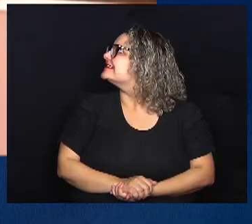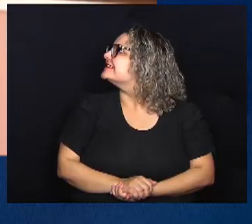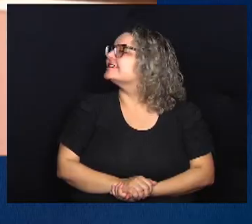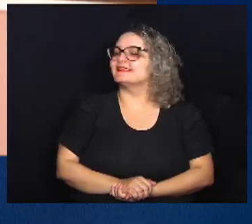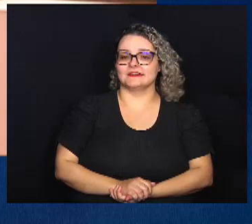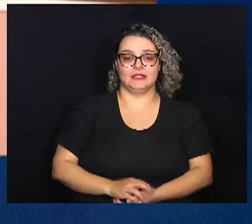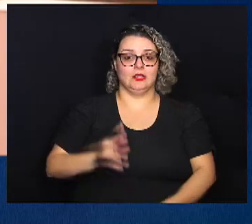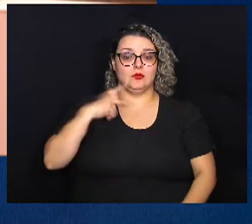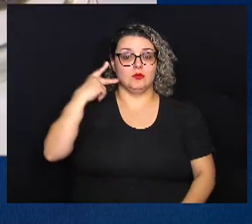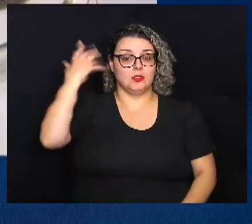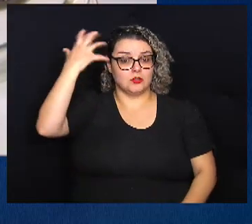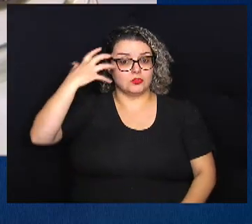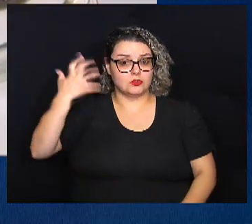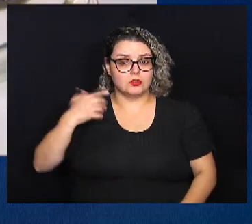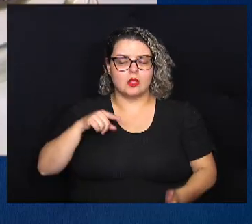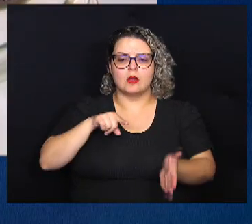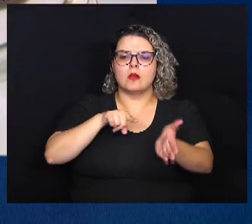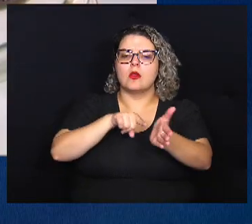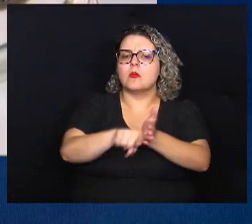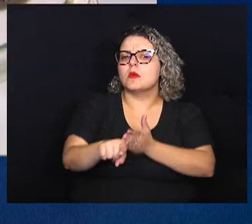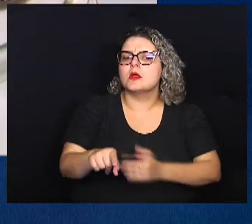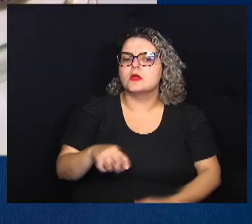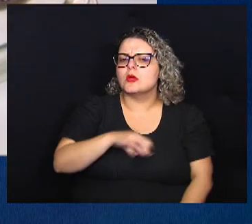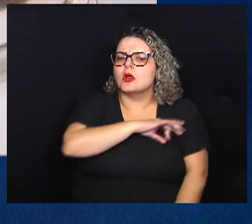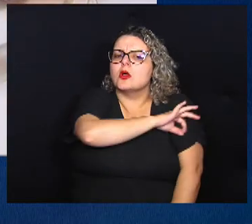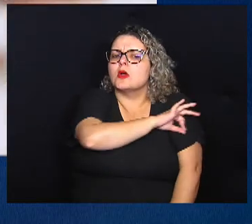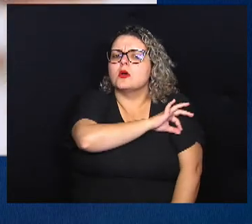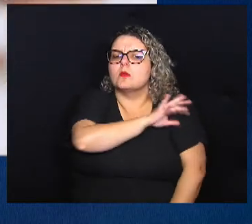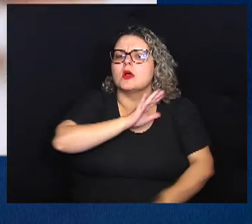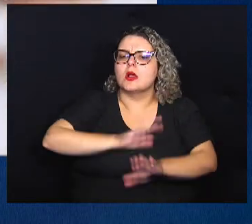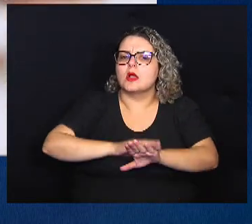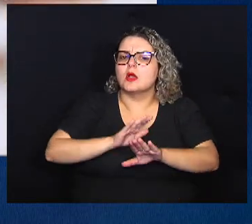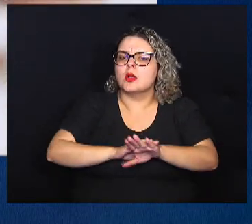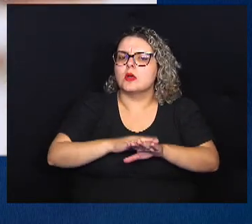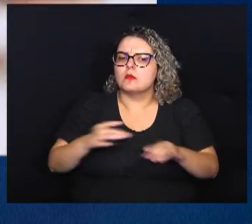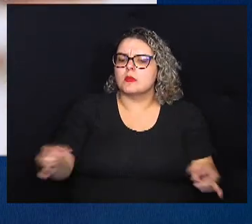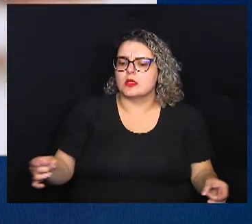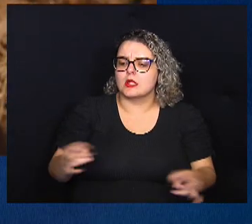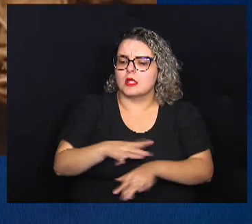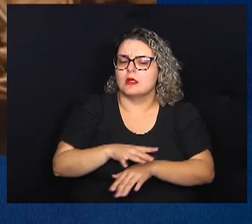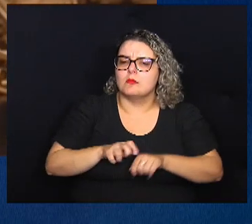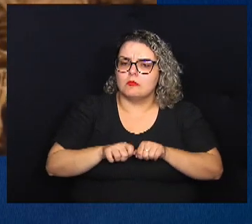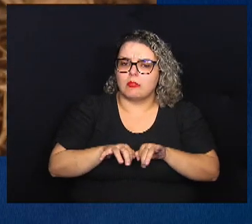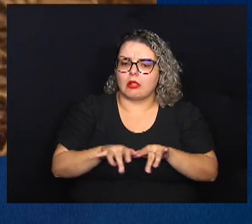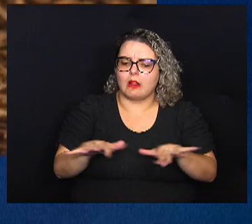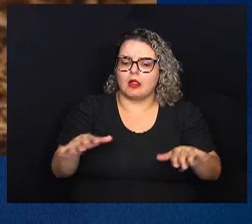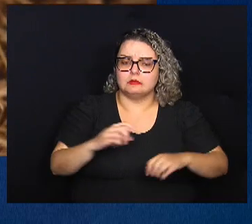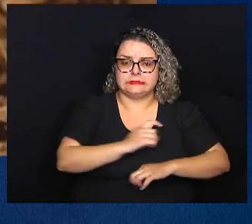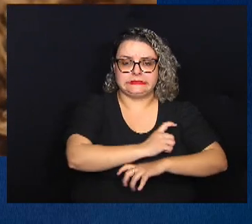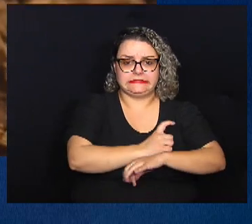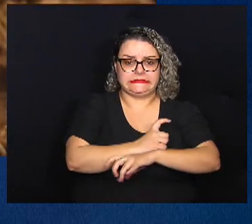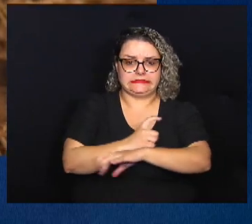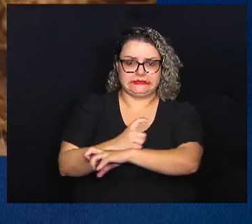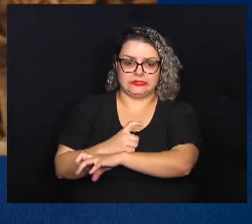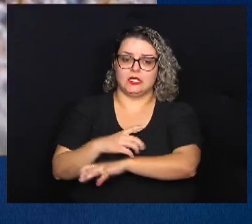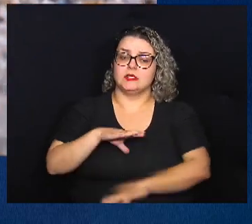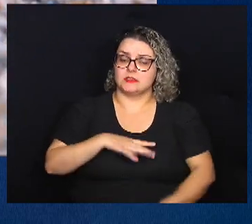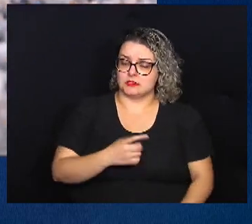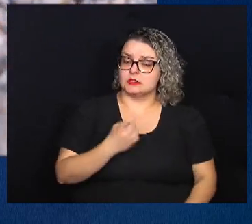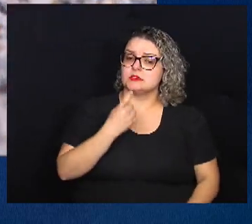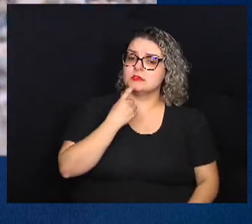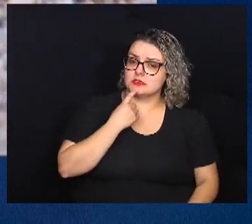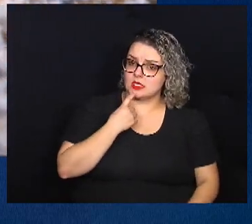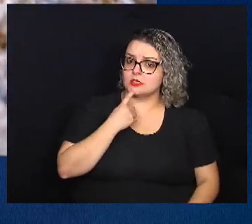Vereadora Guida Calisto questiona a prefeitura sobre ações para conter a proliferação de escorpiões na cidade e